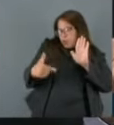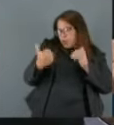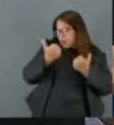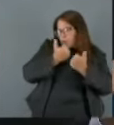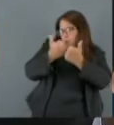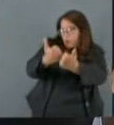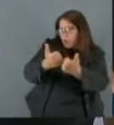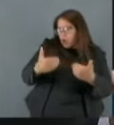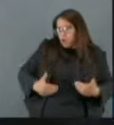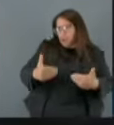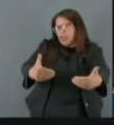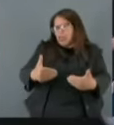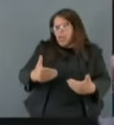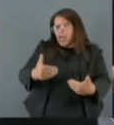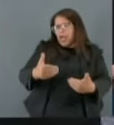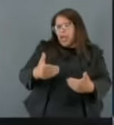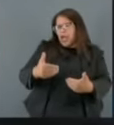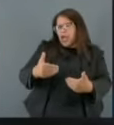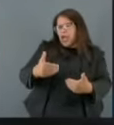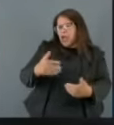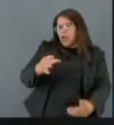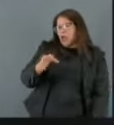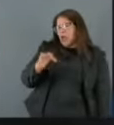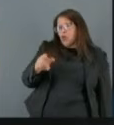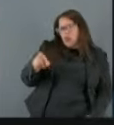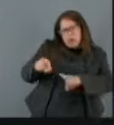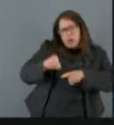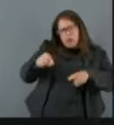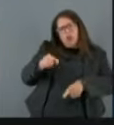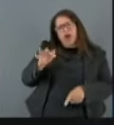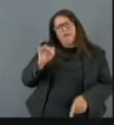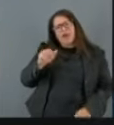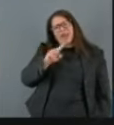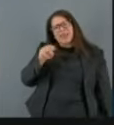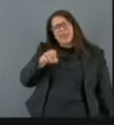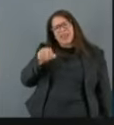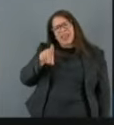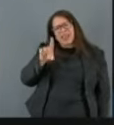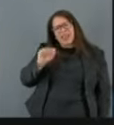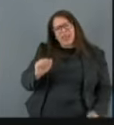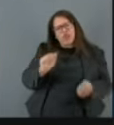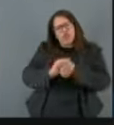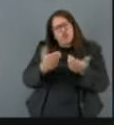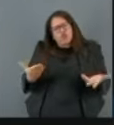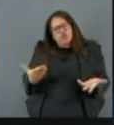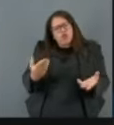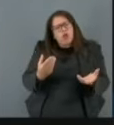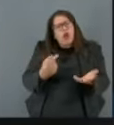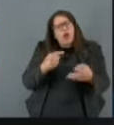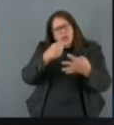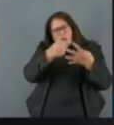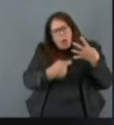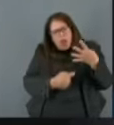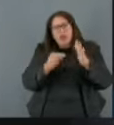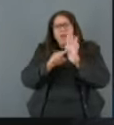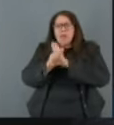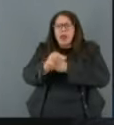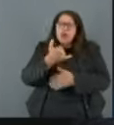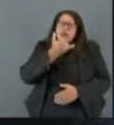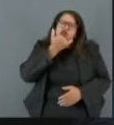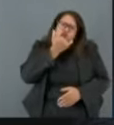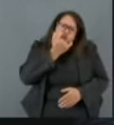do Ministério da Fazenda à constituição desses fundos aqui dentro da PEC? São essas indagações, peço escusas